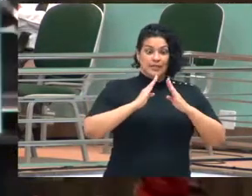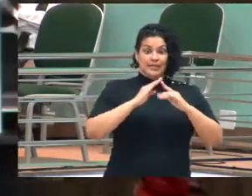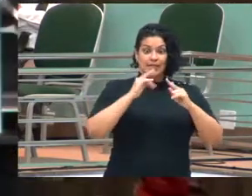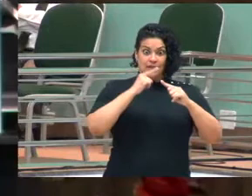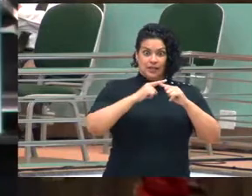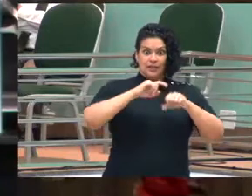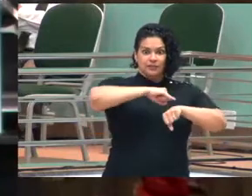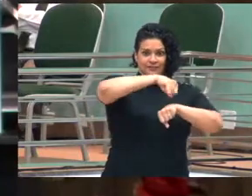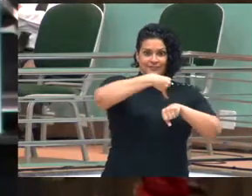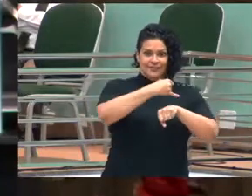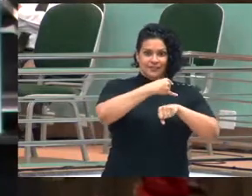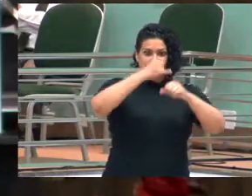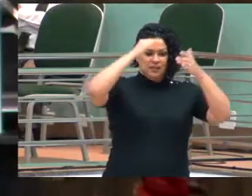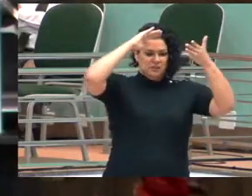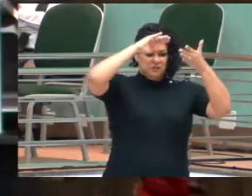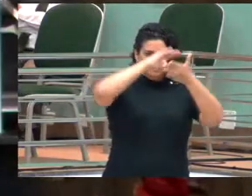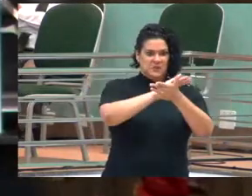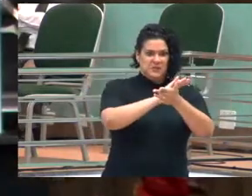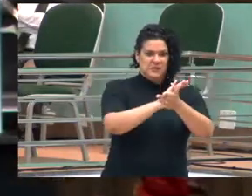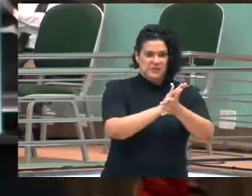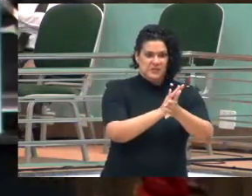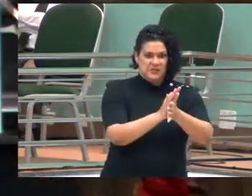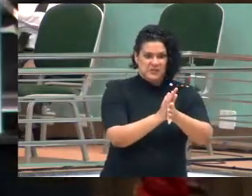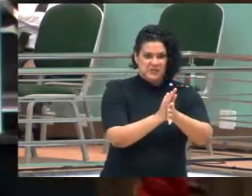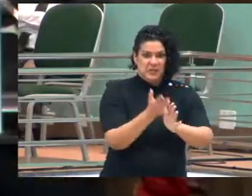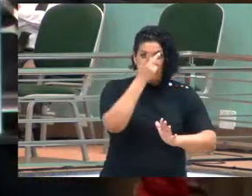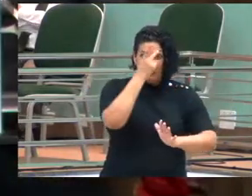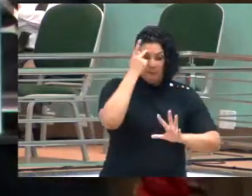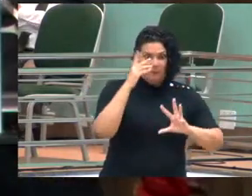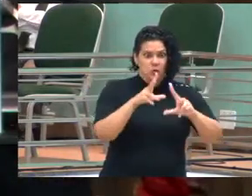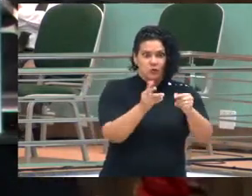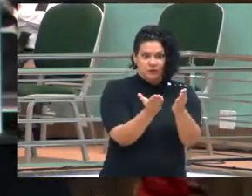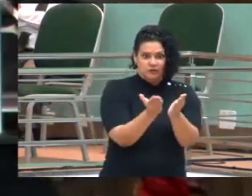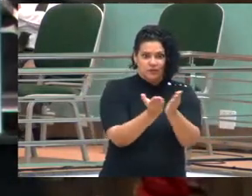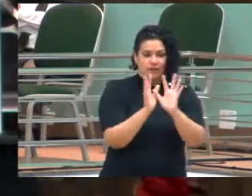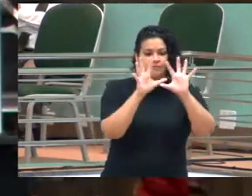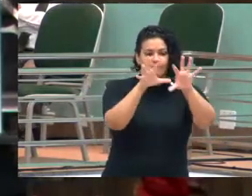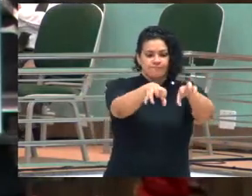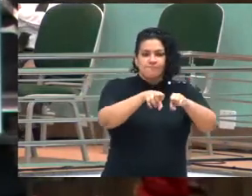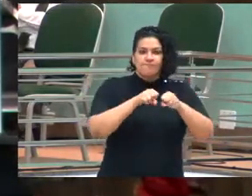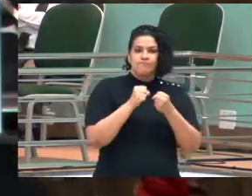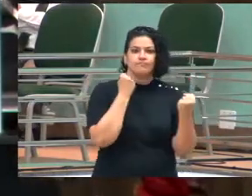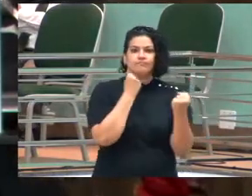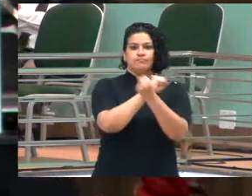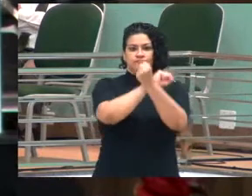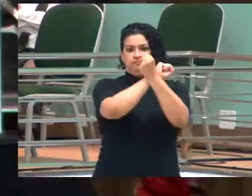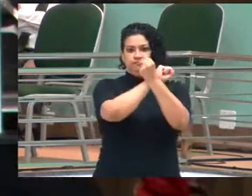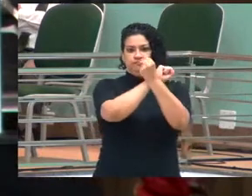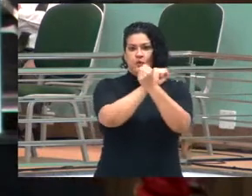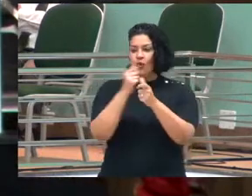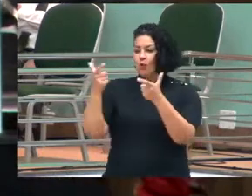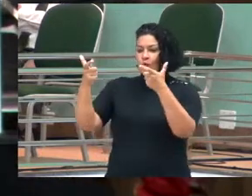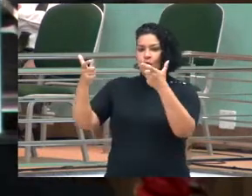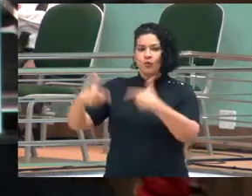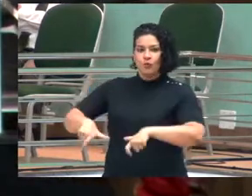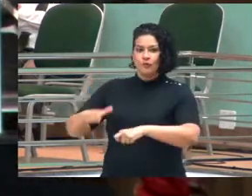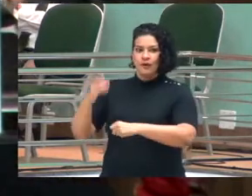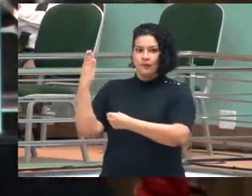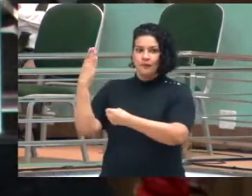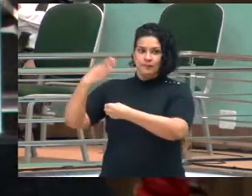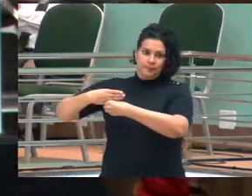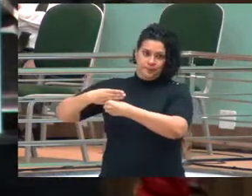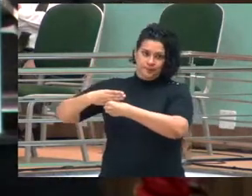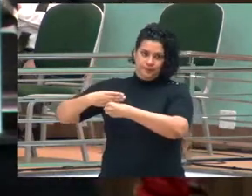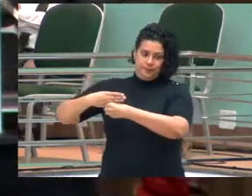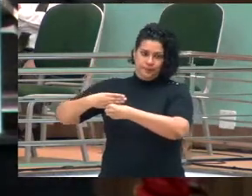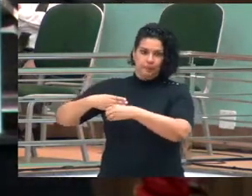leva cativo todo mundo para a Babilônia. 70 anos, os